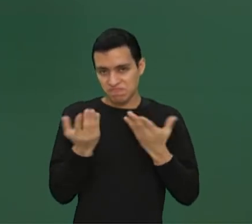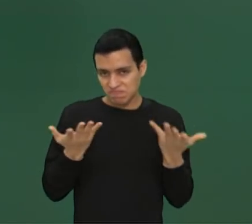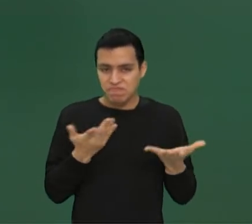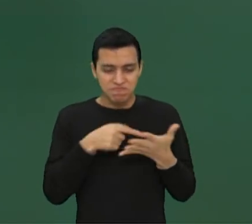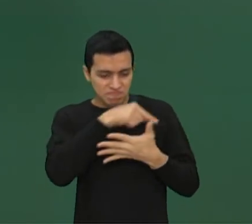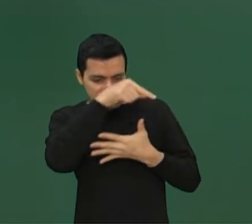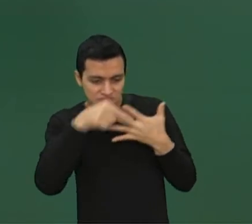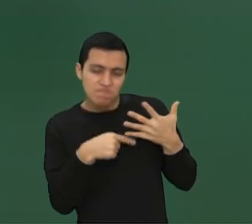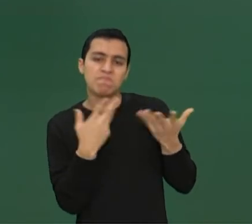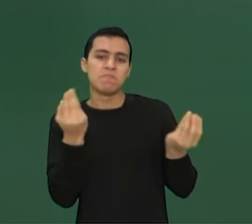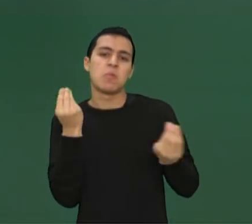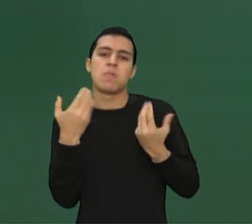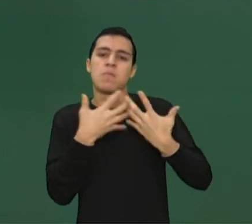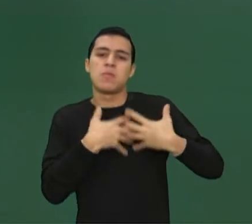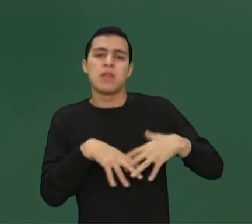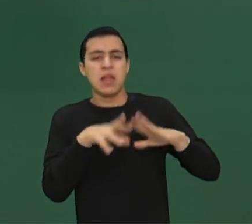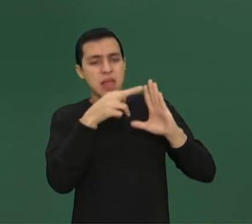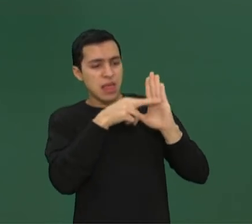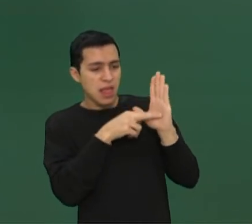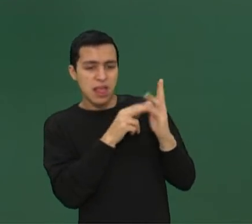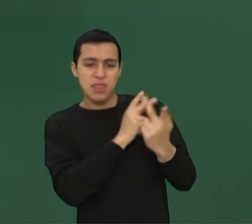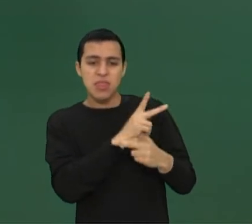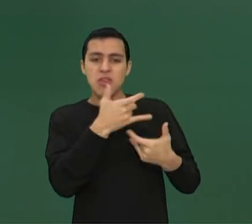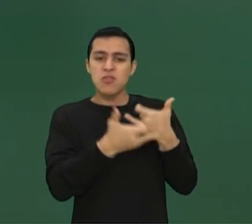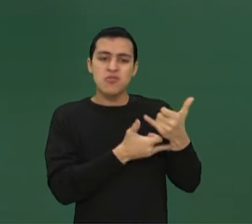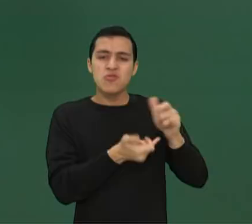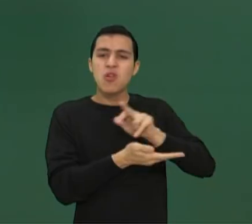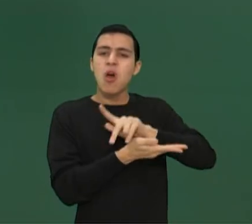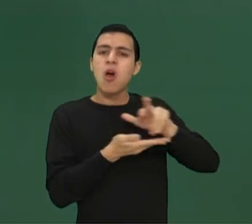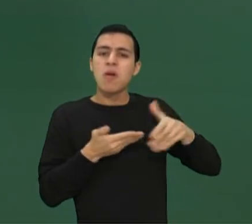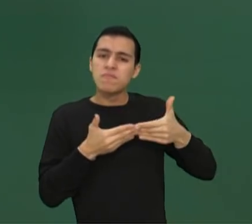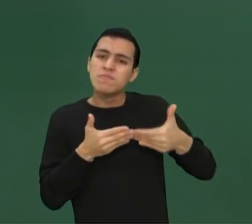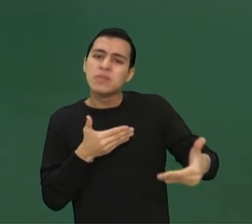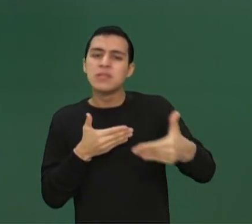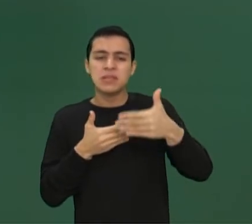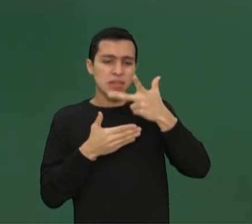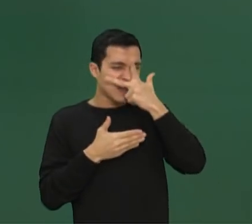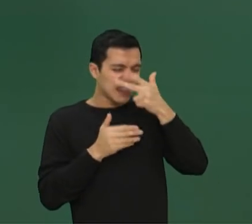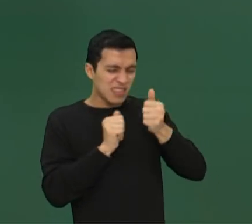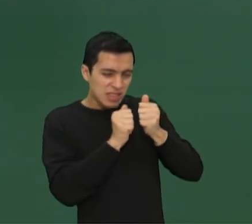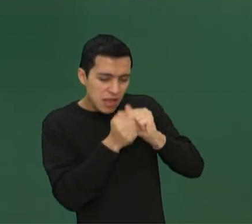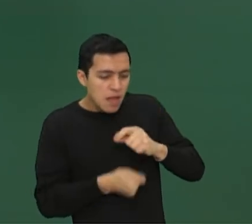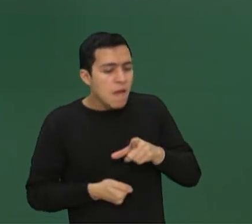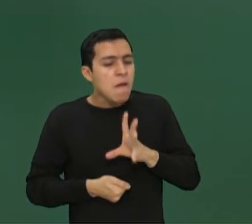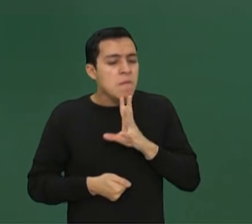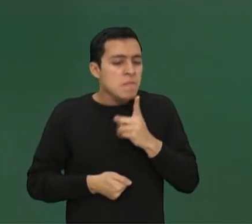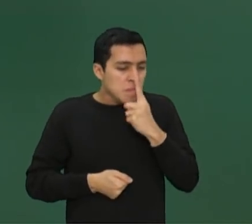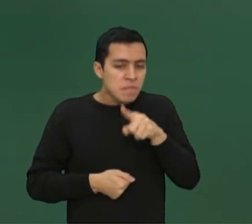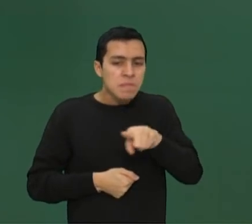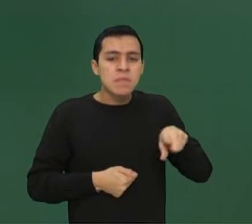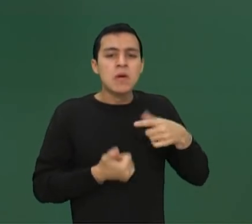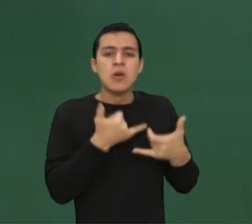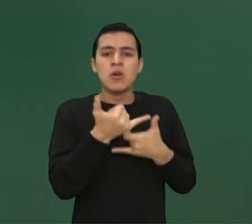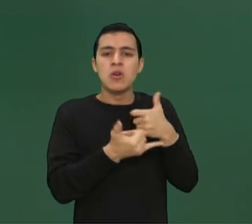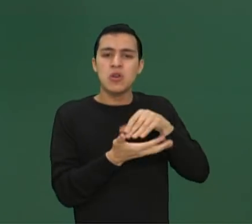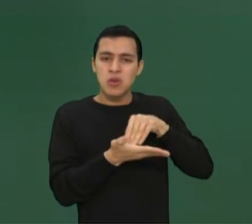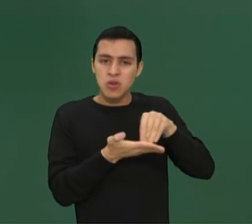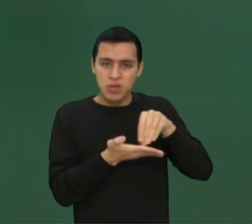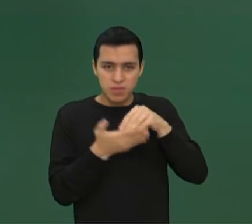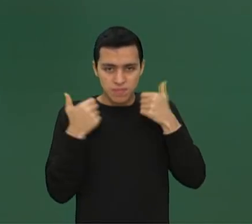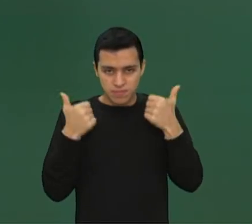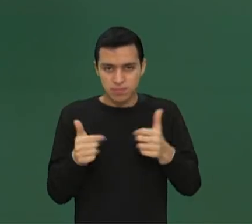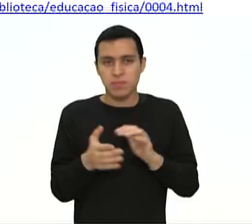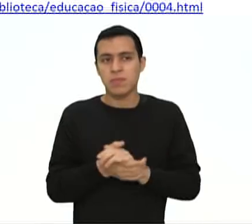como as regras deles para a gente estar se adaptando e se familiarizando com esses joguinhos aí.